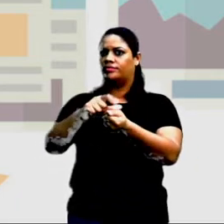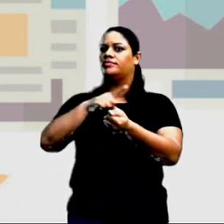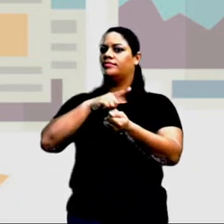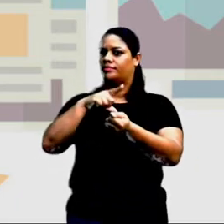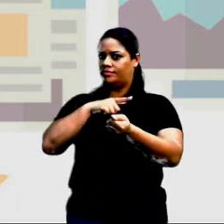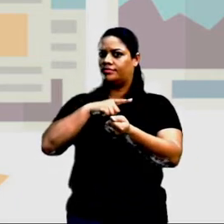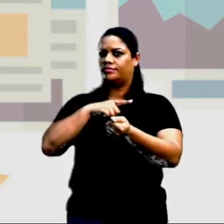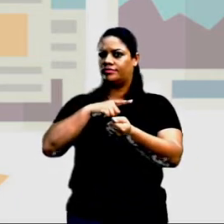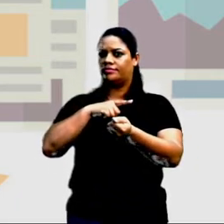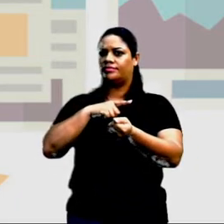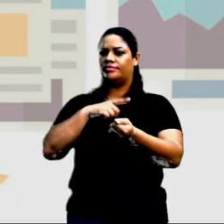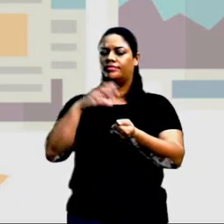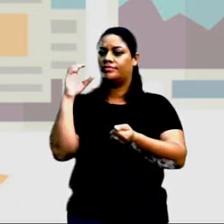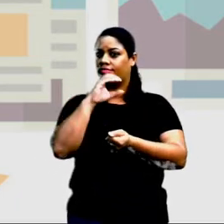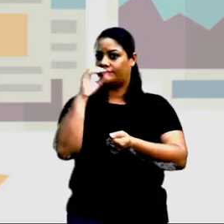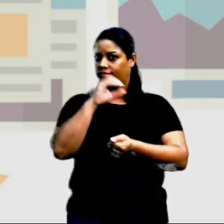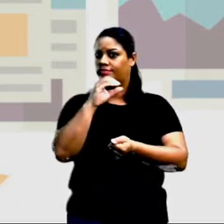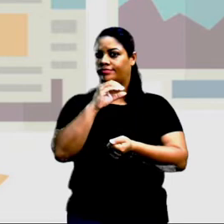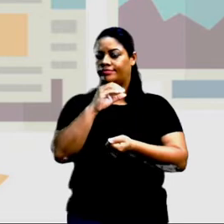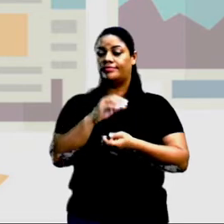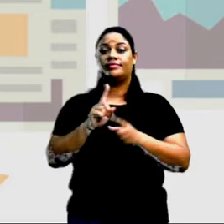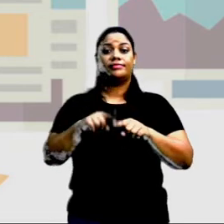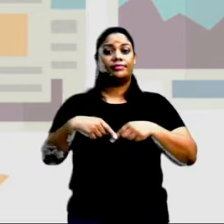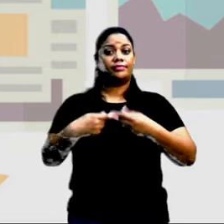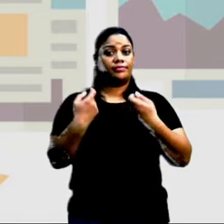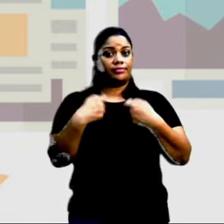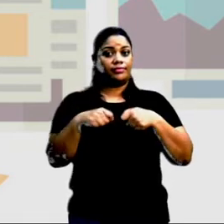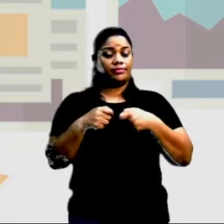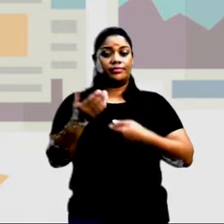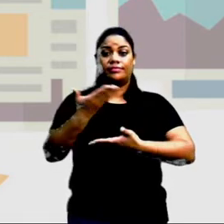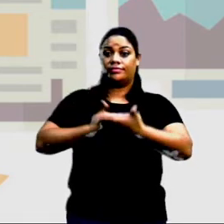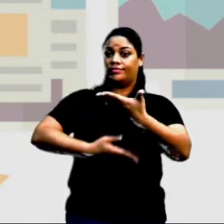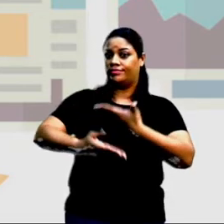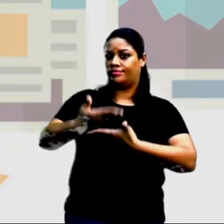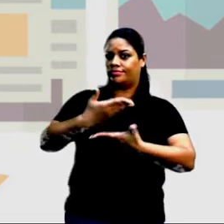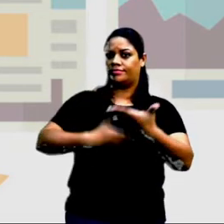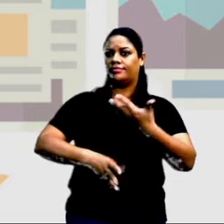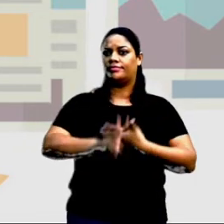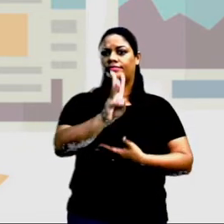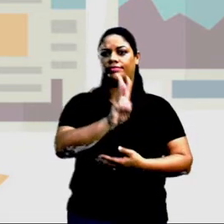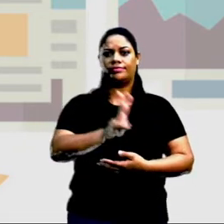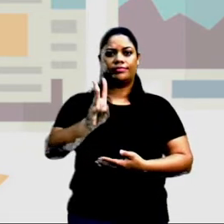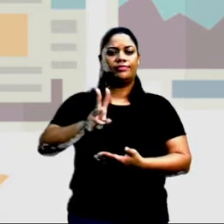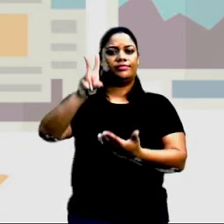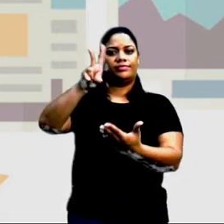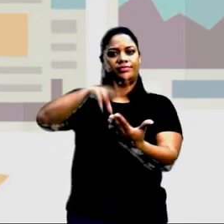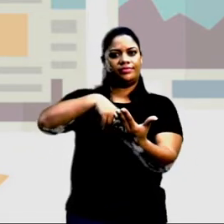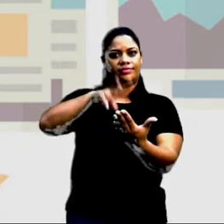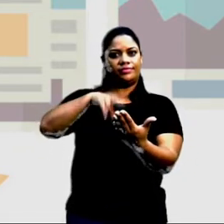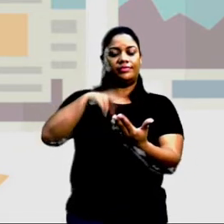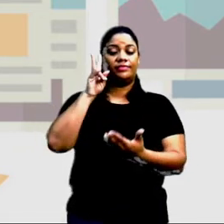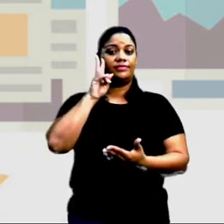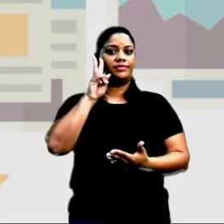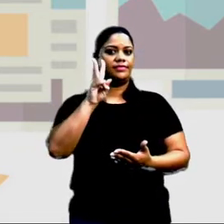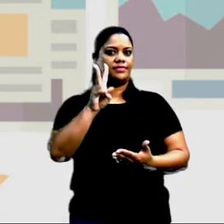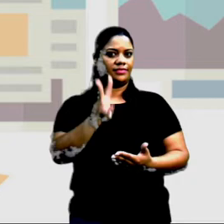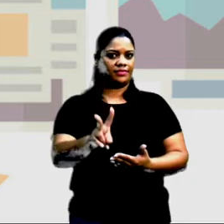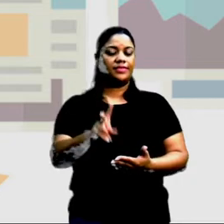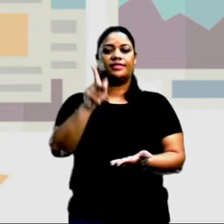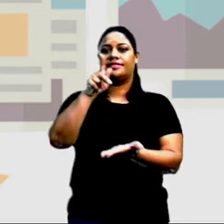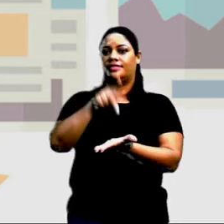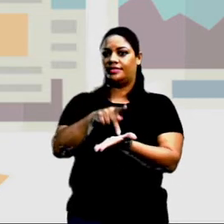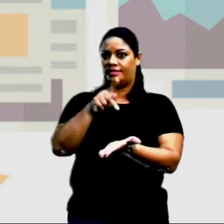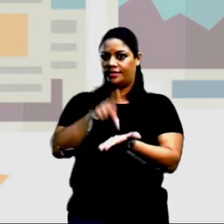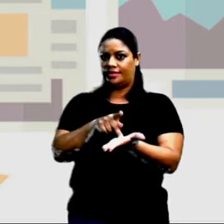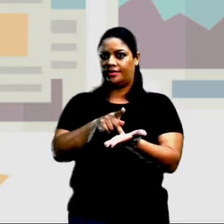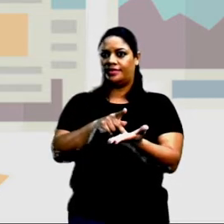mão? Temos. Mas a gente tem que ver qual o site que a gente vai ver, que a gente vai ler, ver se aquilo ali, aquela notícia é verdade,